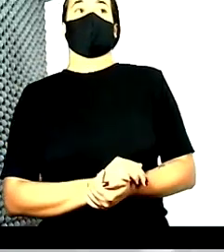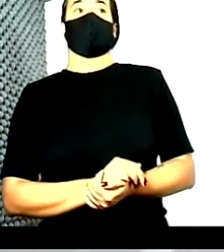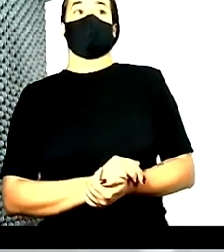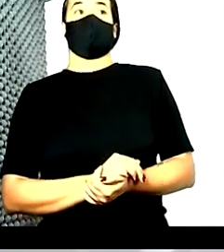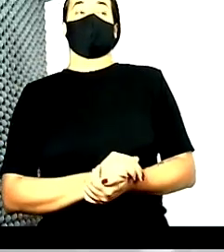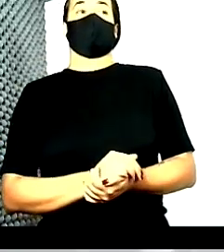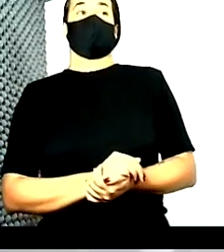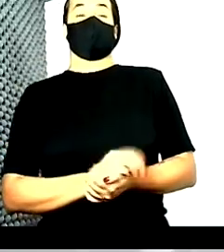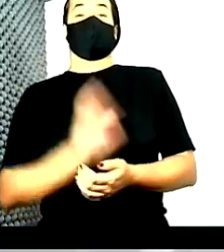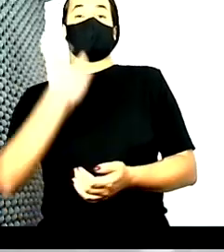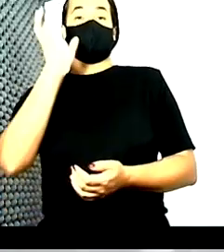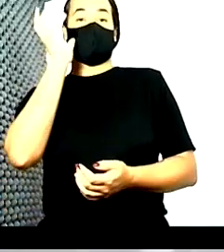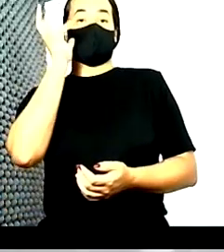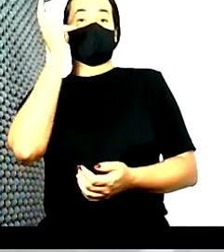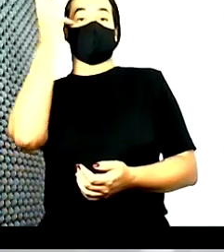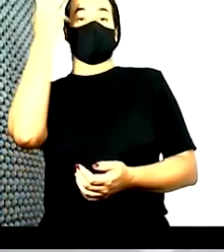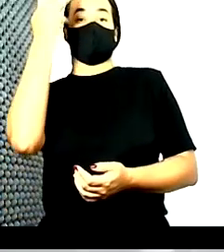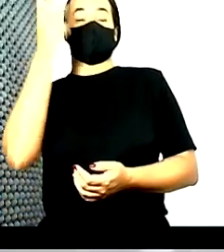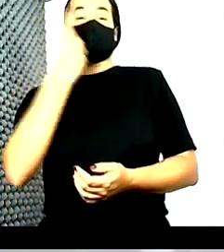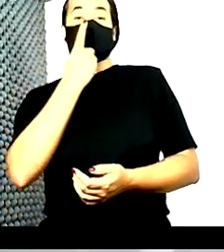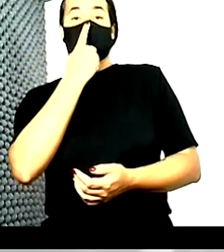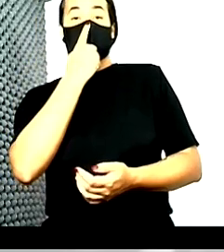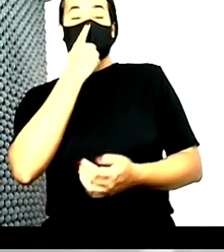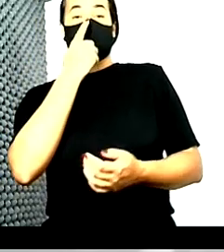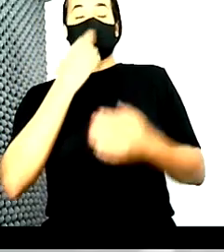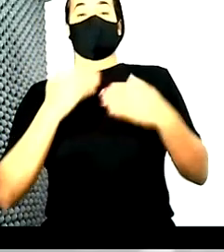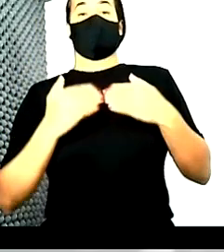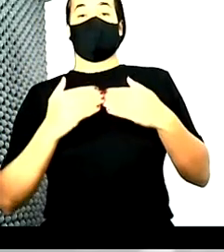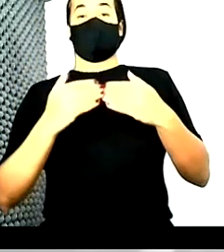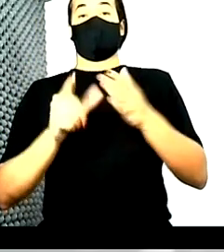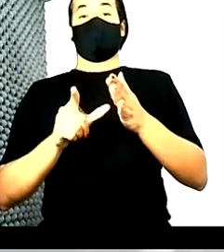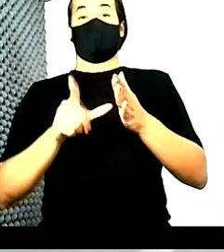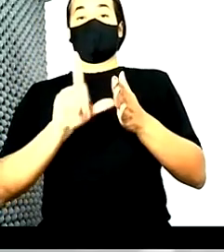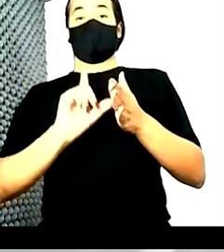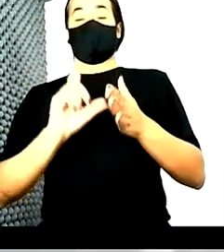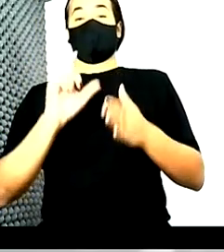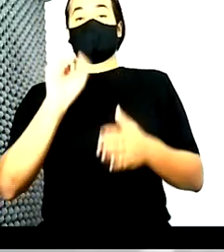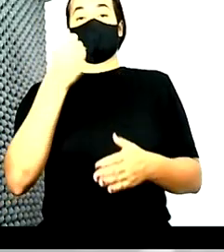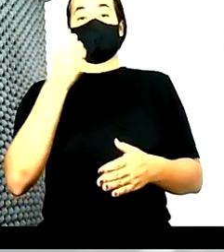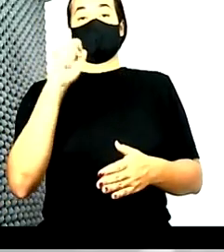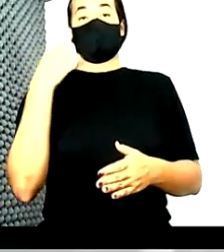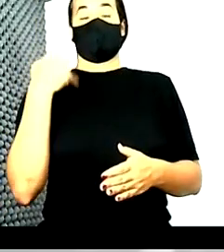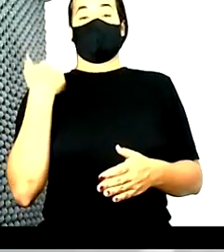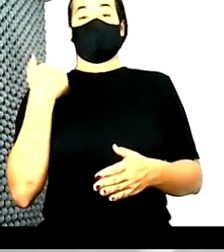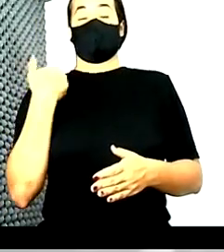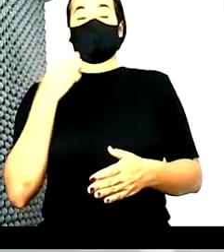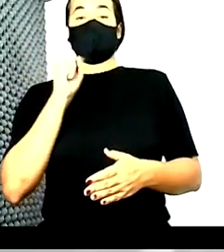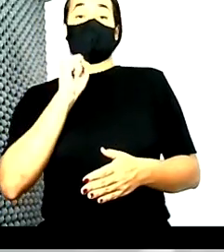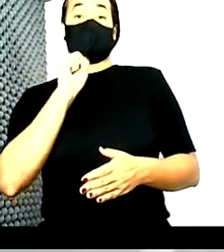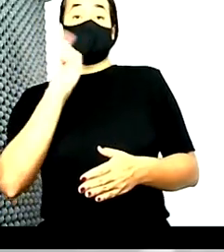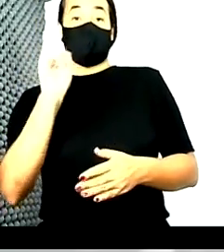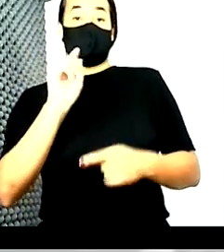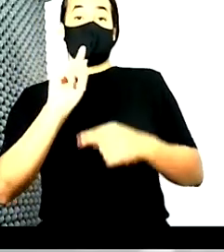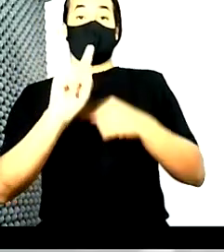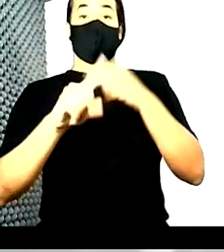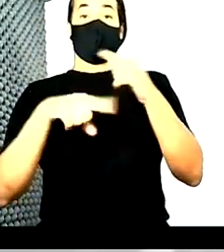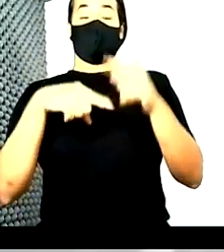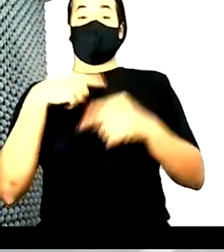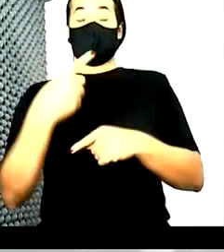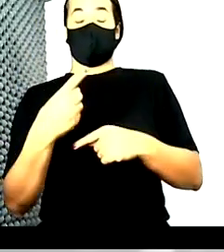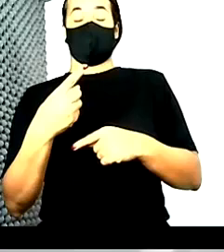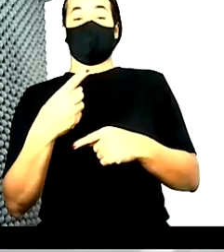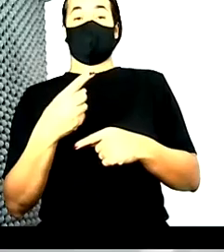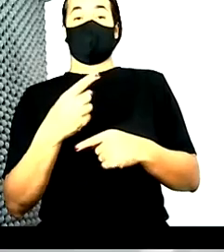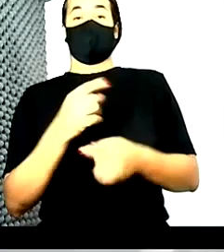ocorre quando o broto mamário surge antes dos 8 anos. Se for depois, é sinal de retardo